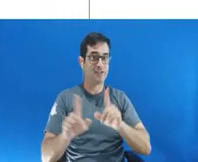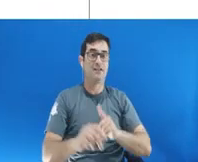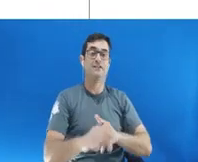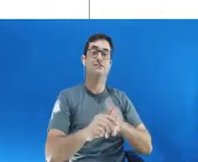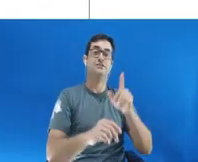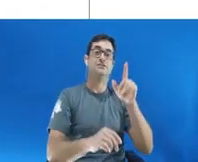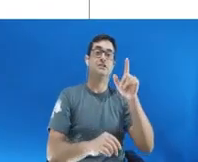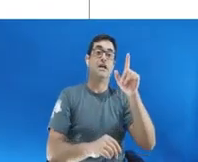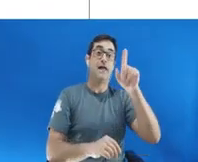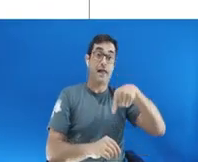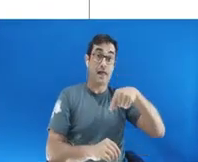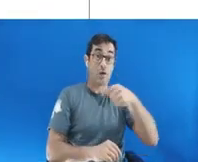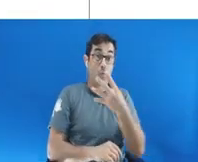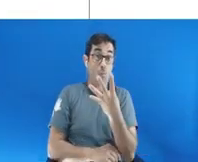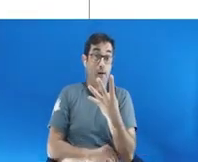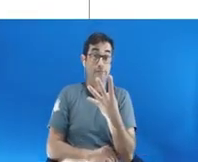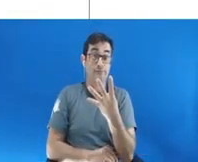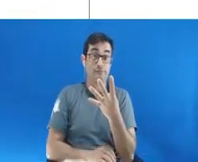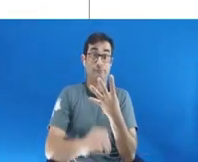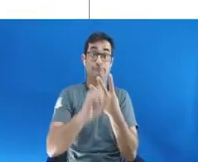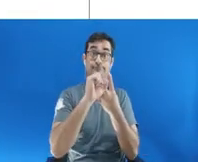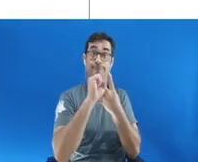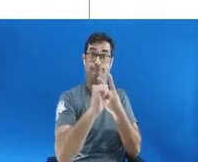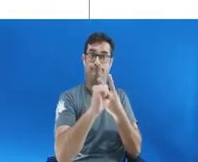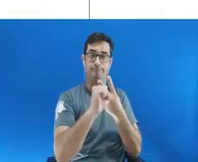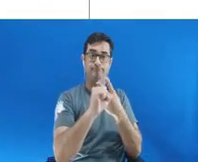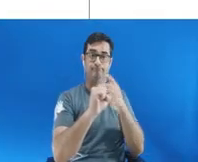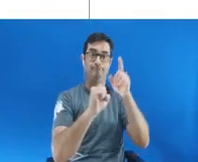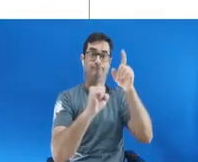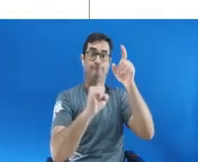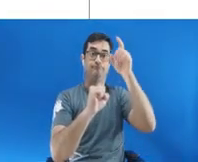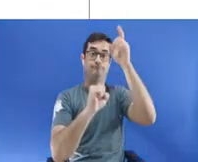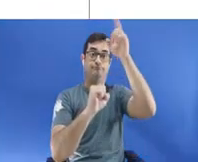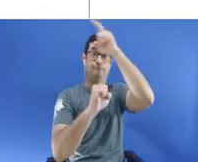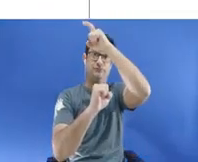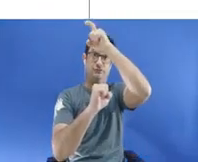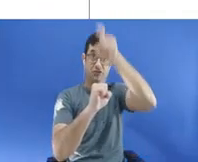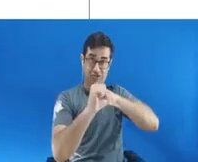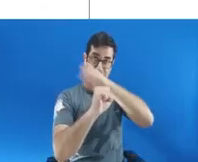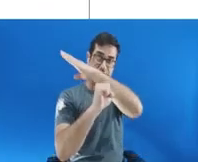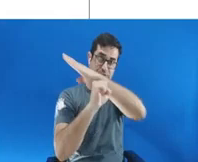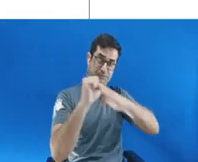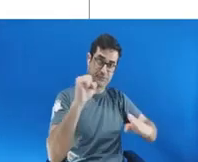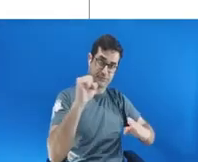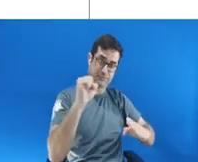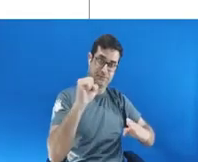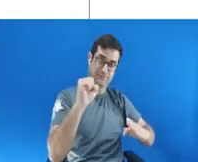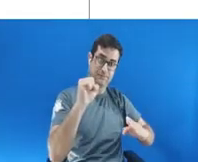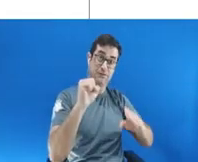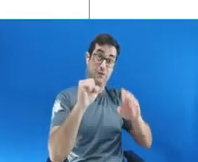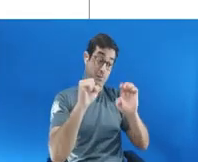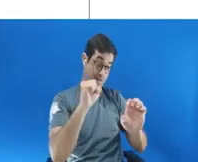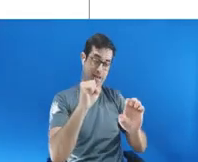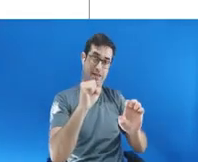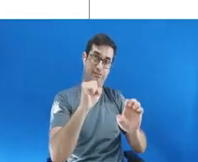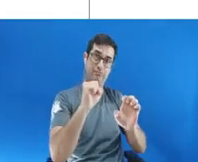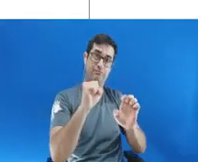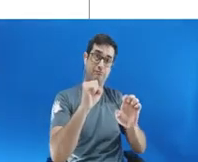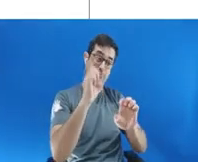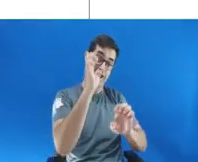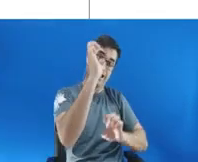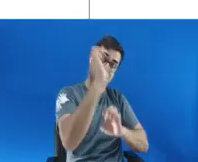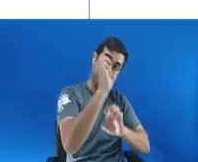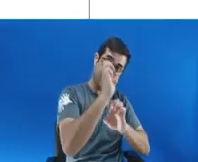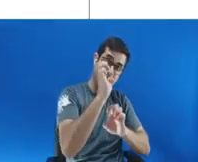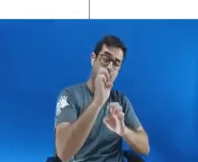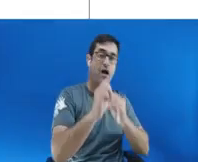blindagem é fraca. Por isso que pode-se dizer que S blinda mais do que P, que por sua vez blinda mais do que